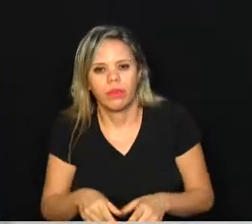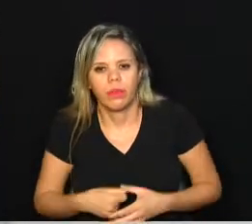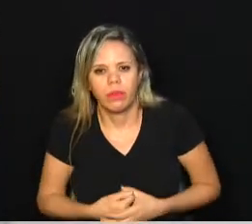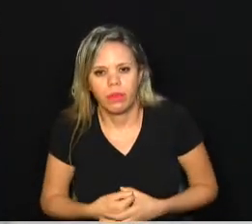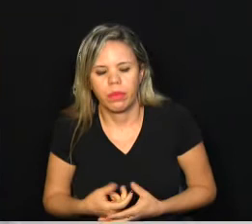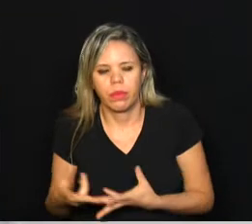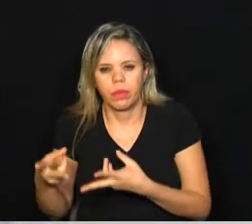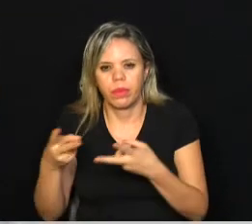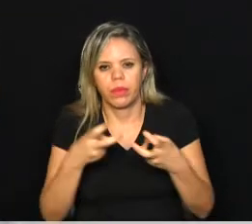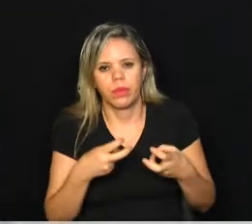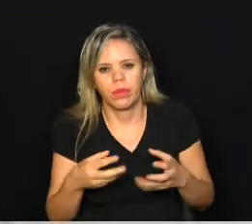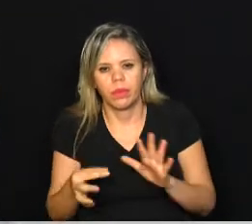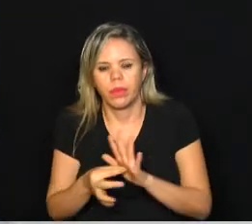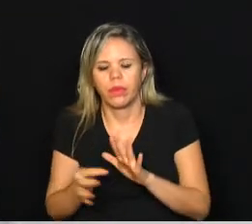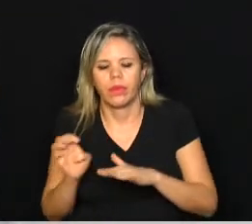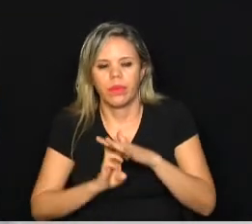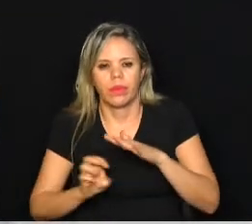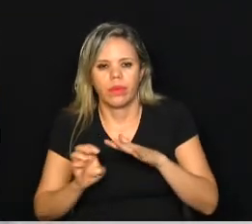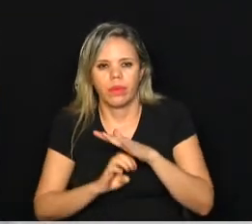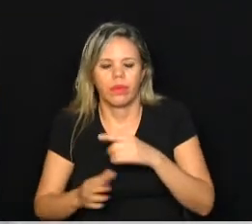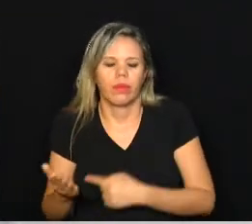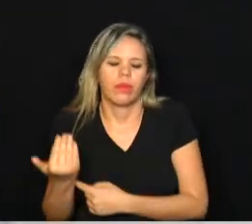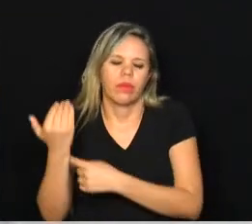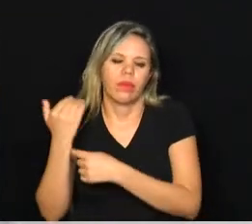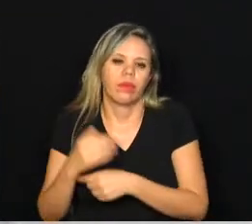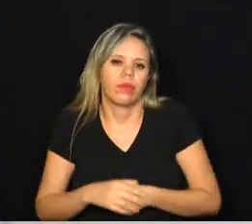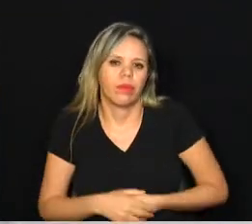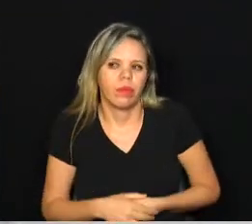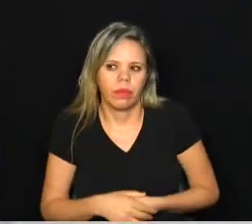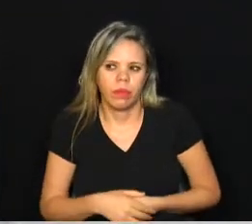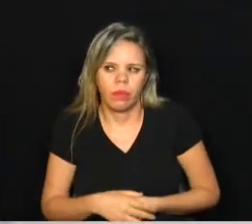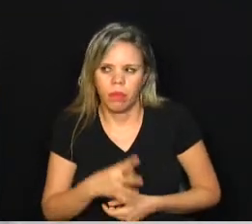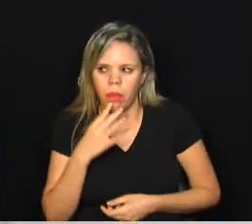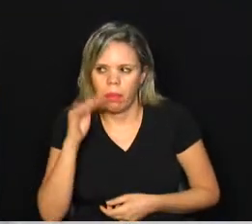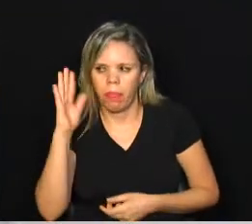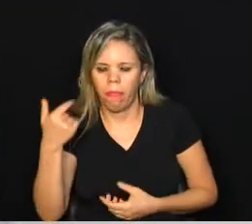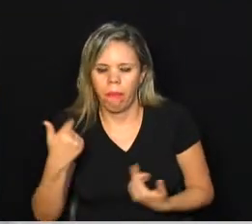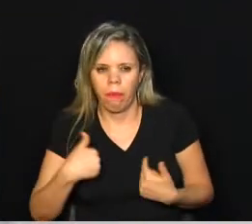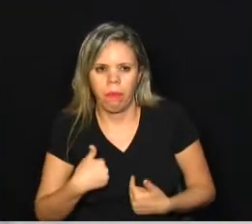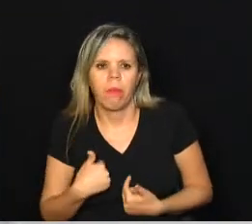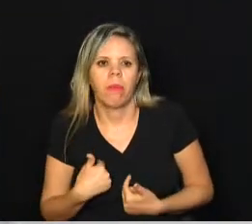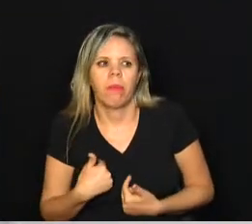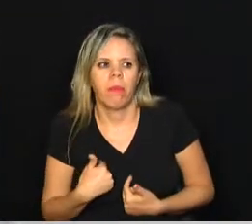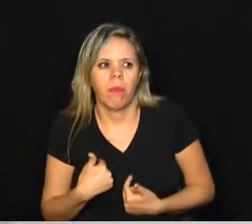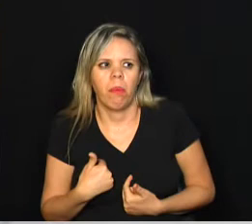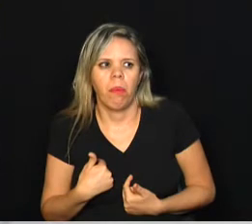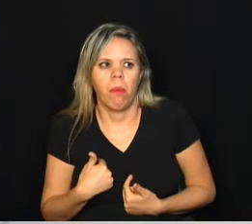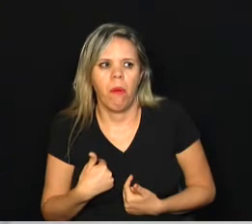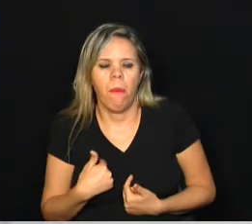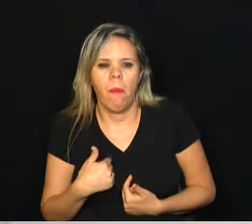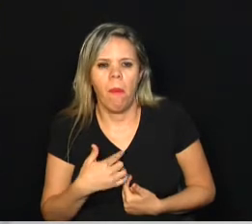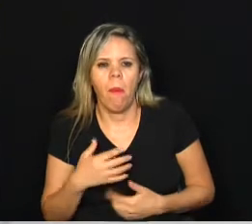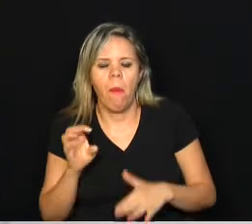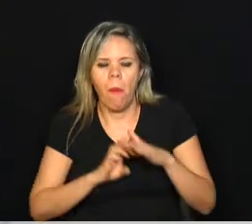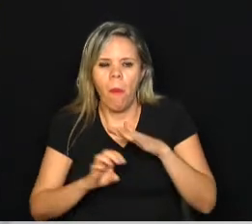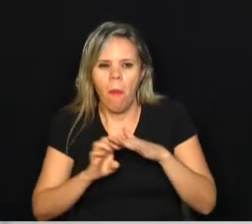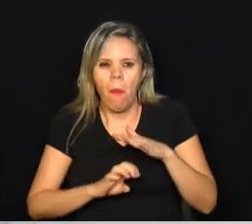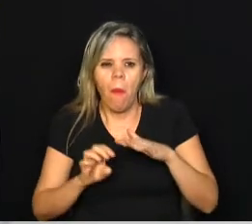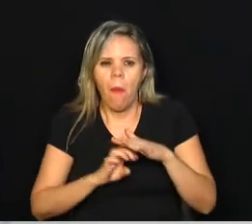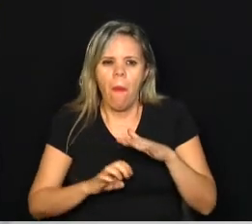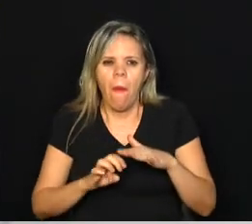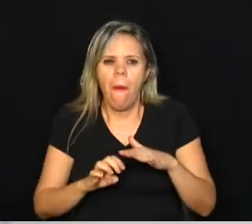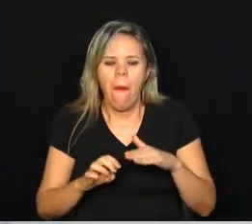olhando do ponto de vista das empresas de tecnologia, ele conhece mais do que eu, né? Eu conheço aí as empresas de forma